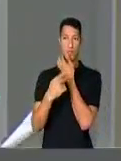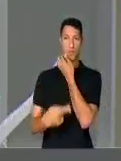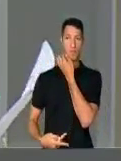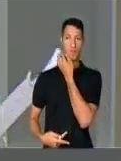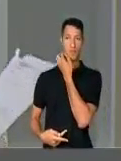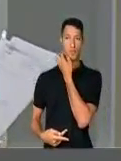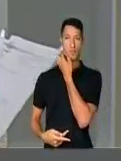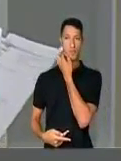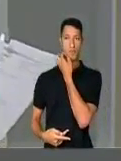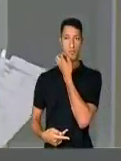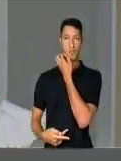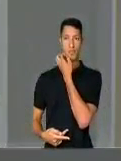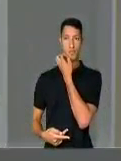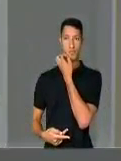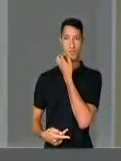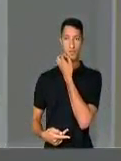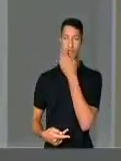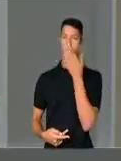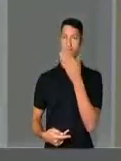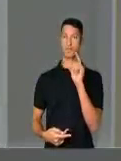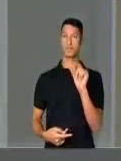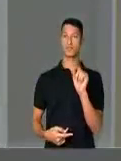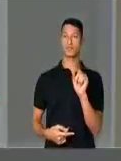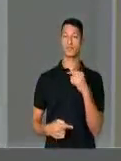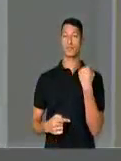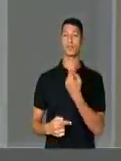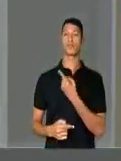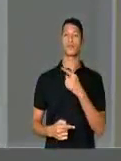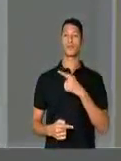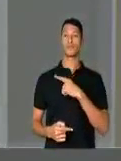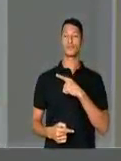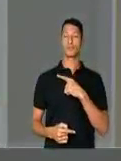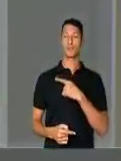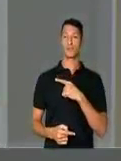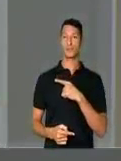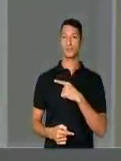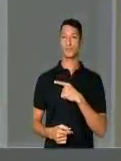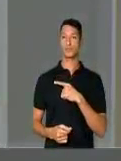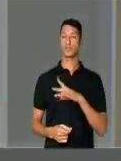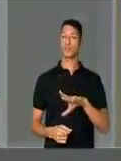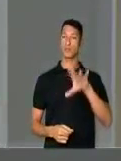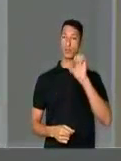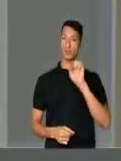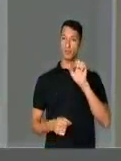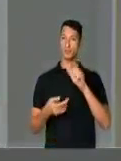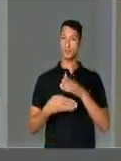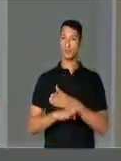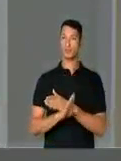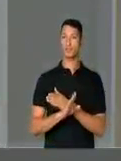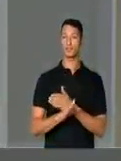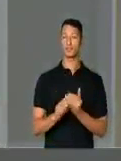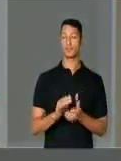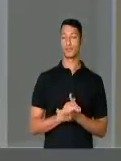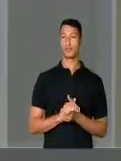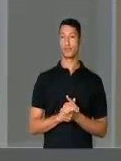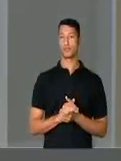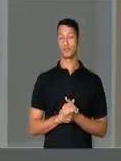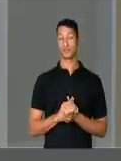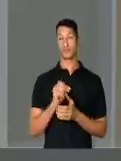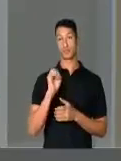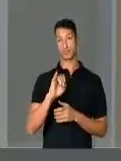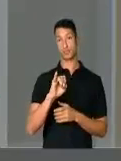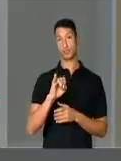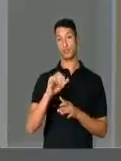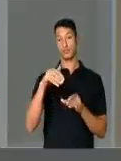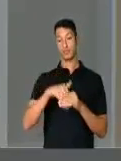Senhor presidente, de modo que nós temos que buscar uma saída.